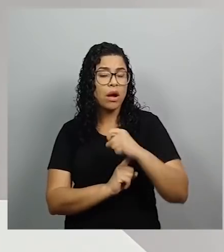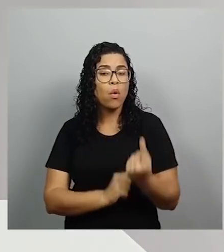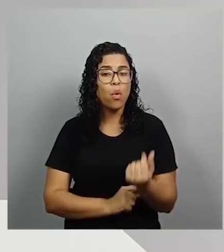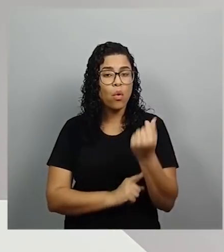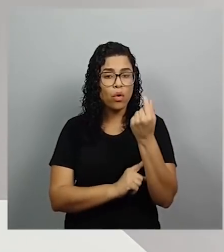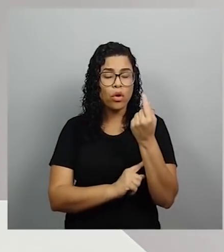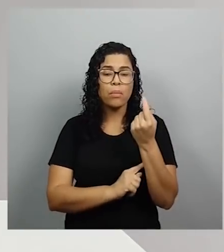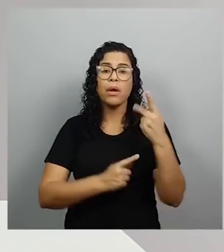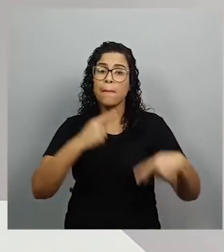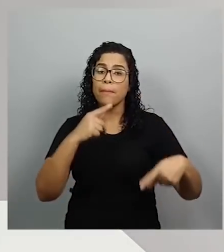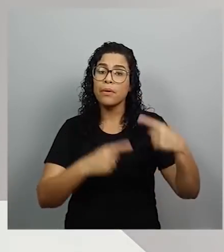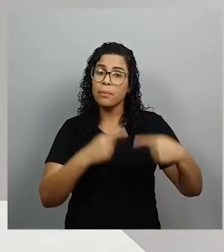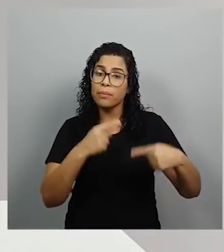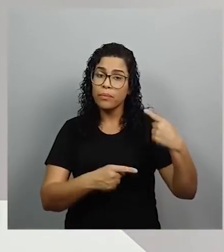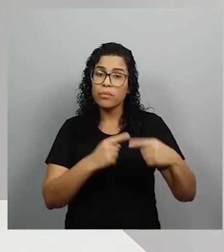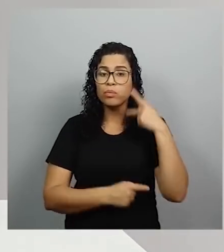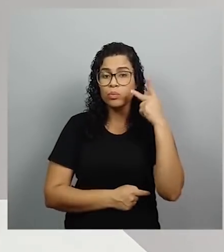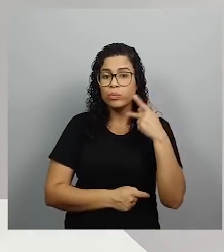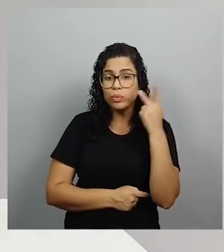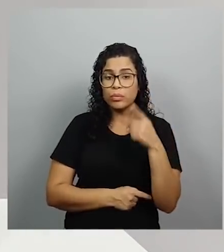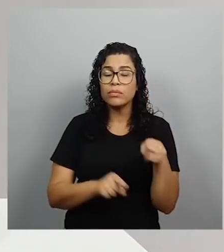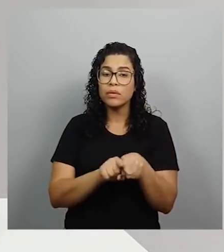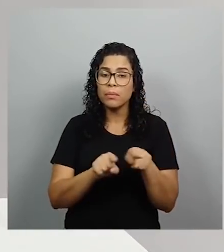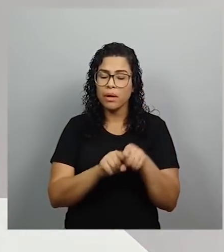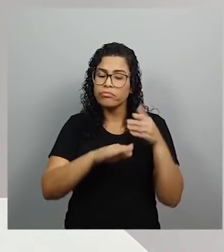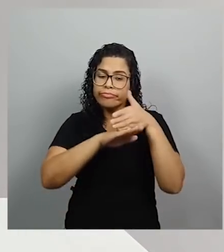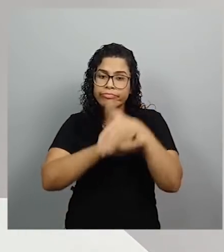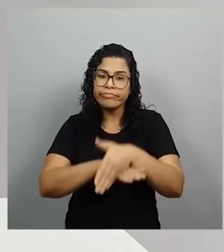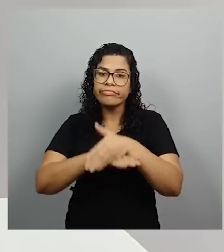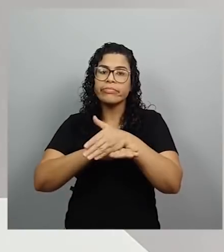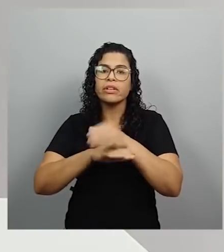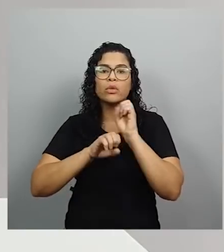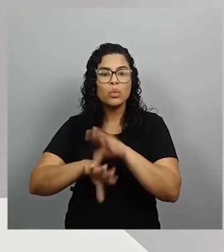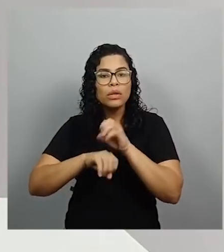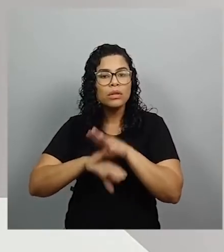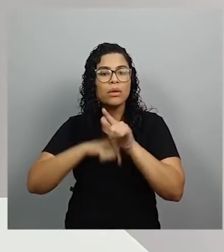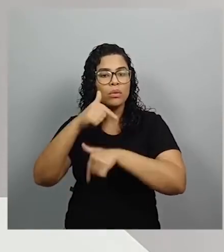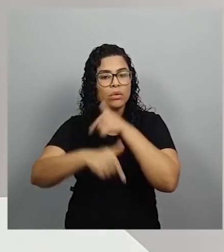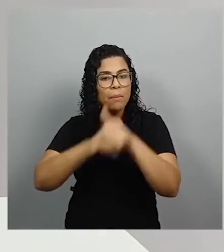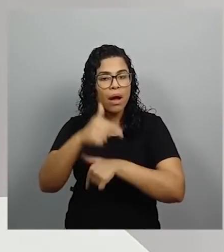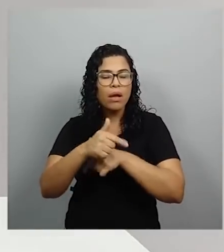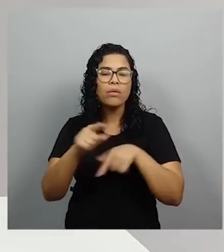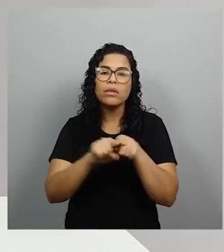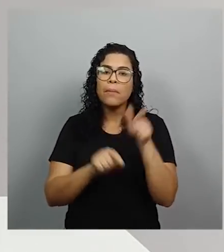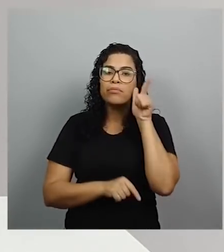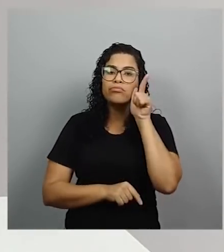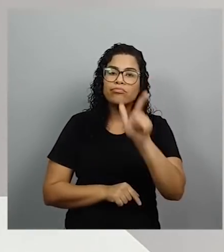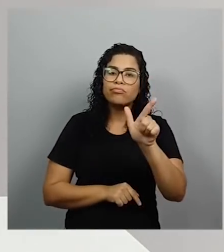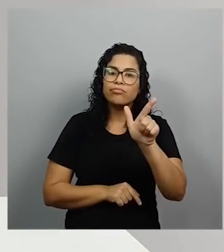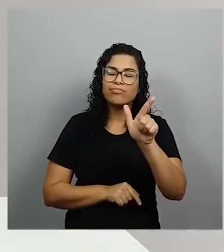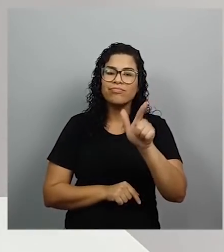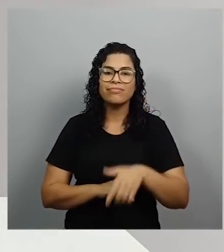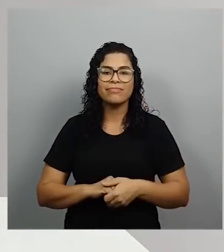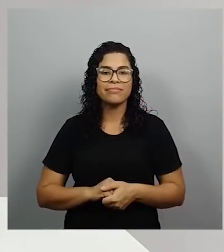política, com maior inserção na educação, no mercado de trabalho e conquistas do direito ao